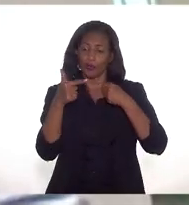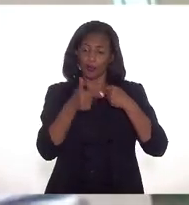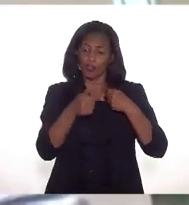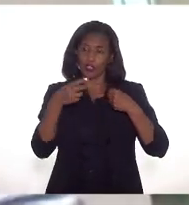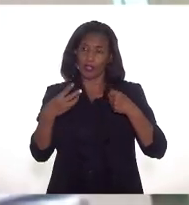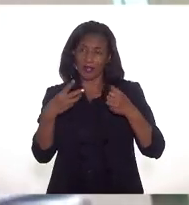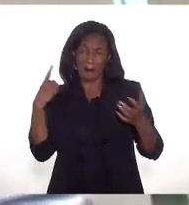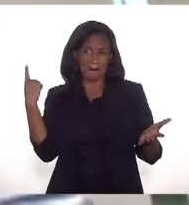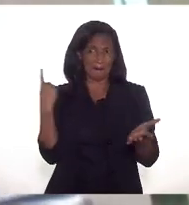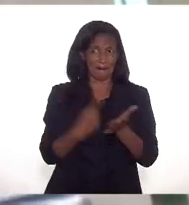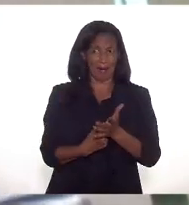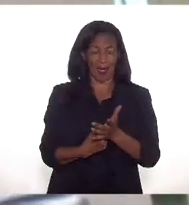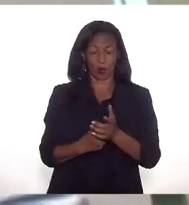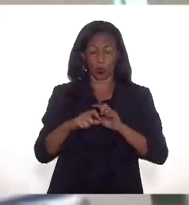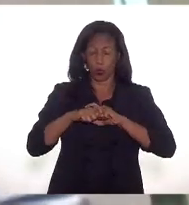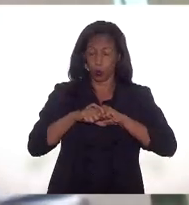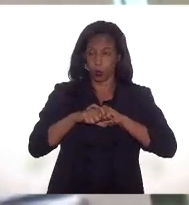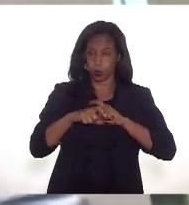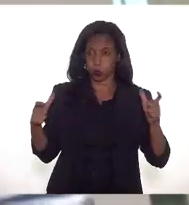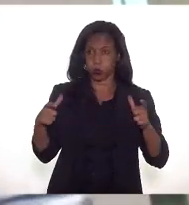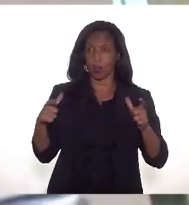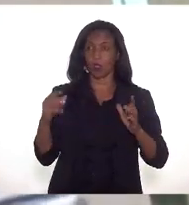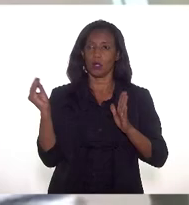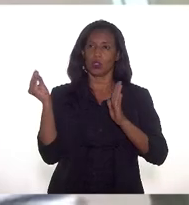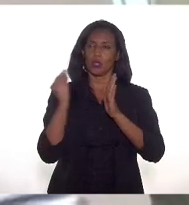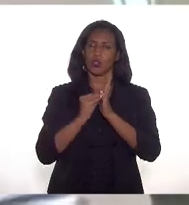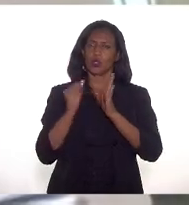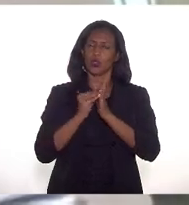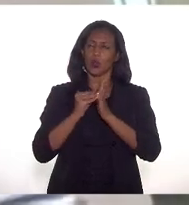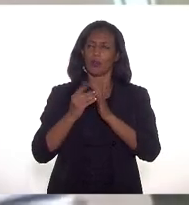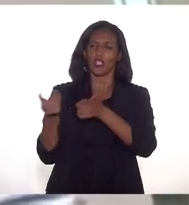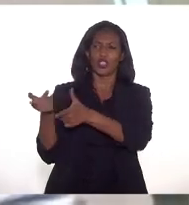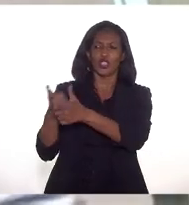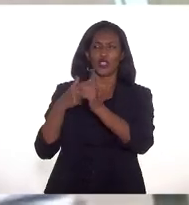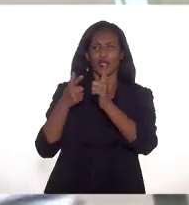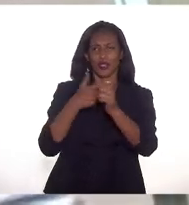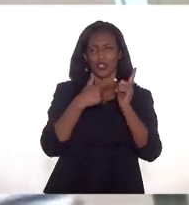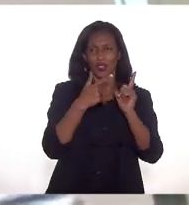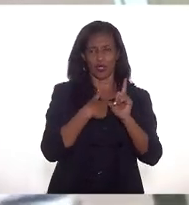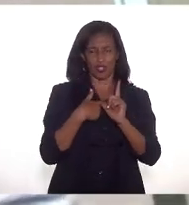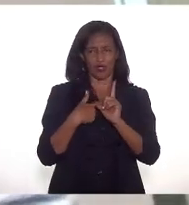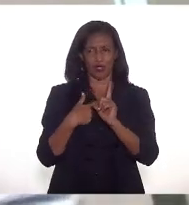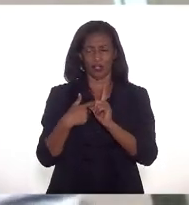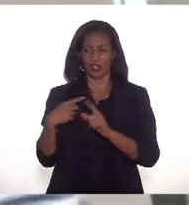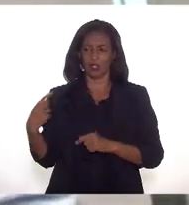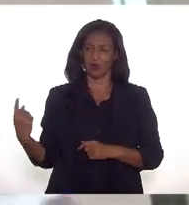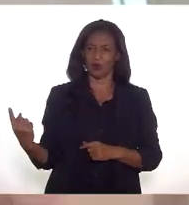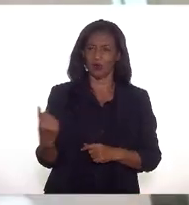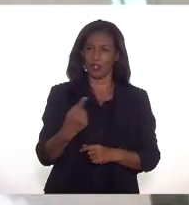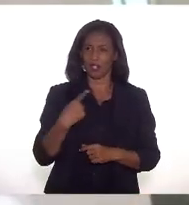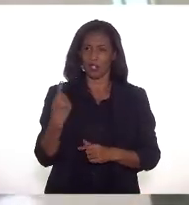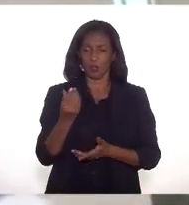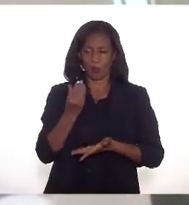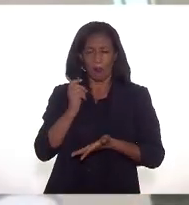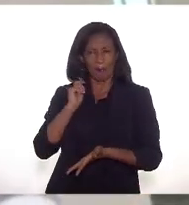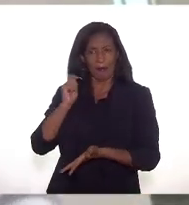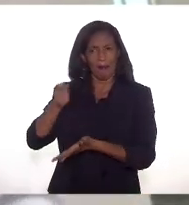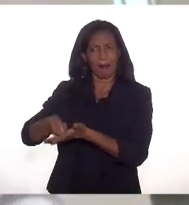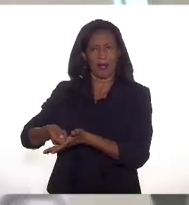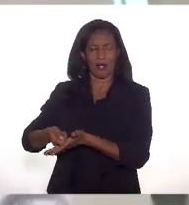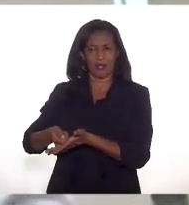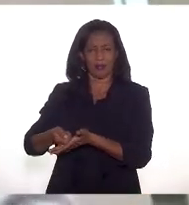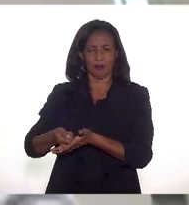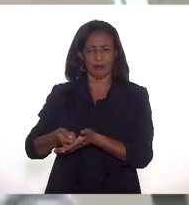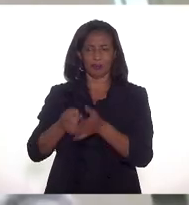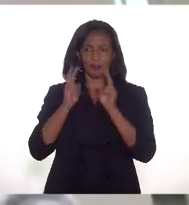têm um impacto muito grande sobre a projeção de dívida que a gente vai dar do retorno ao pagamento. Então,